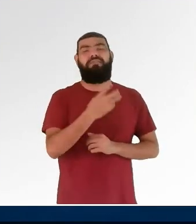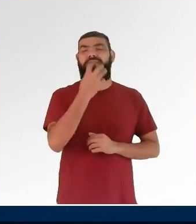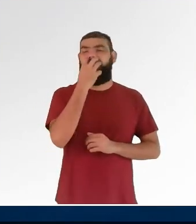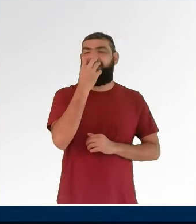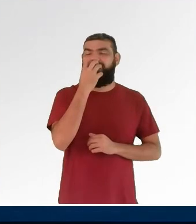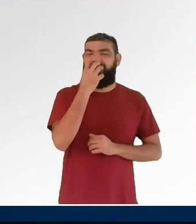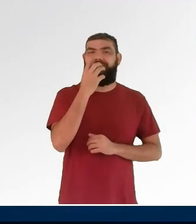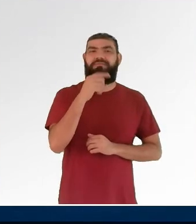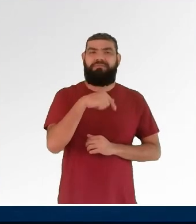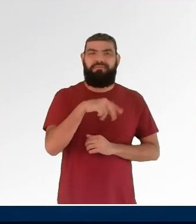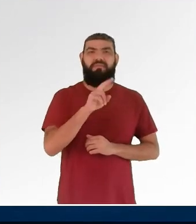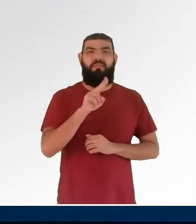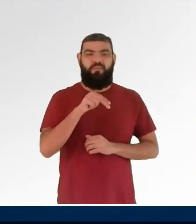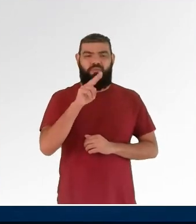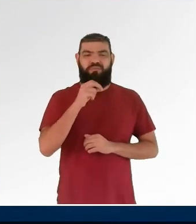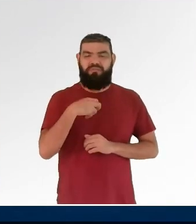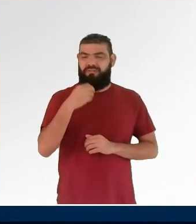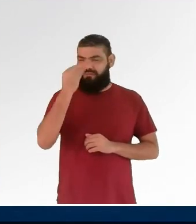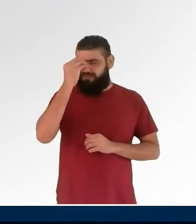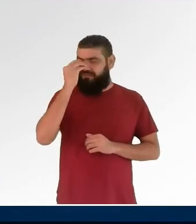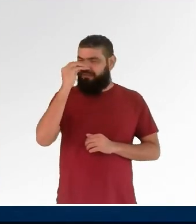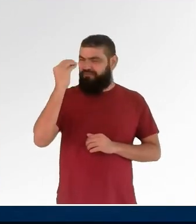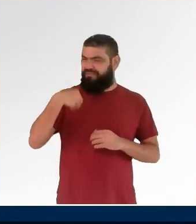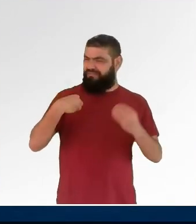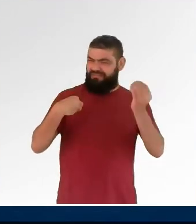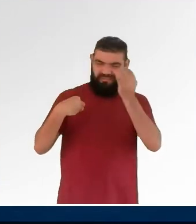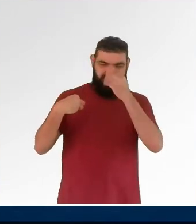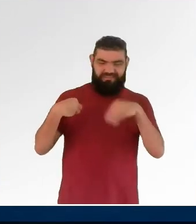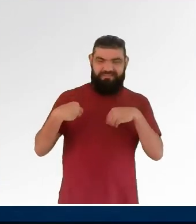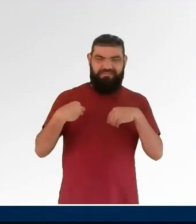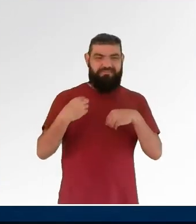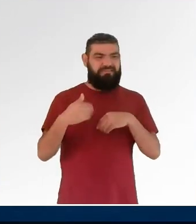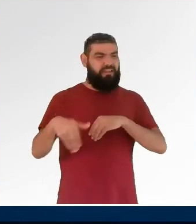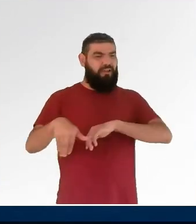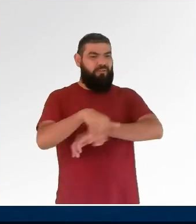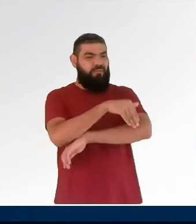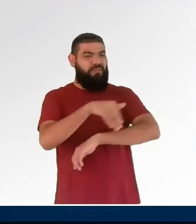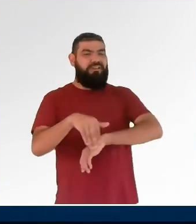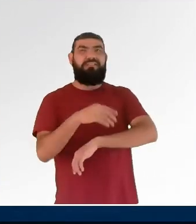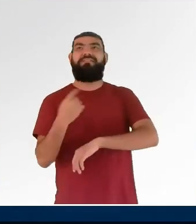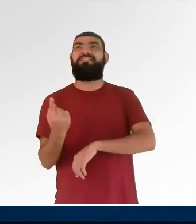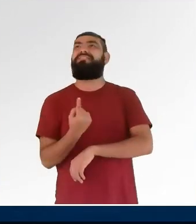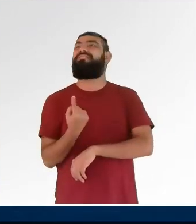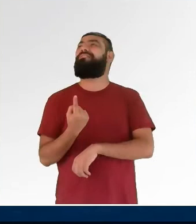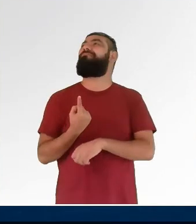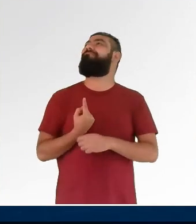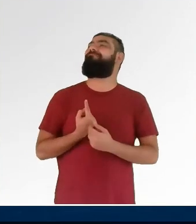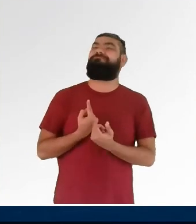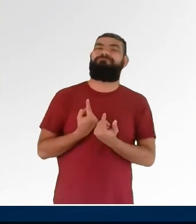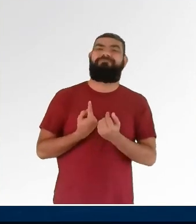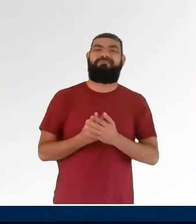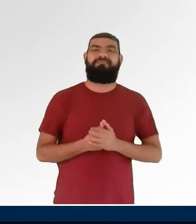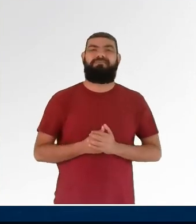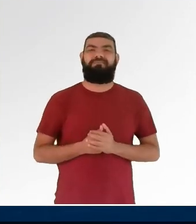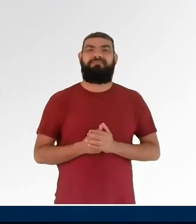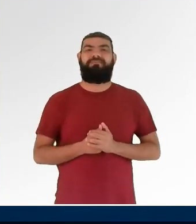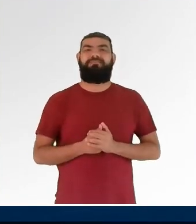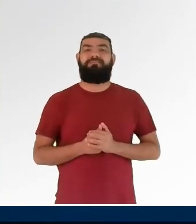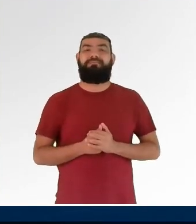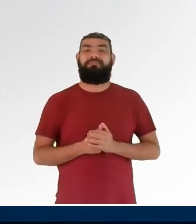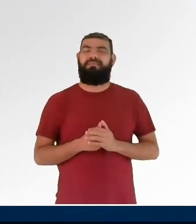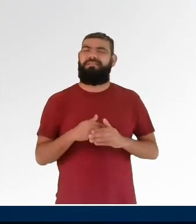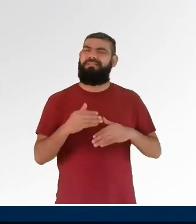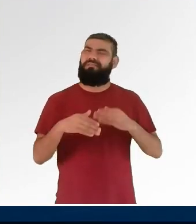se vê abandonado nas ruas. Fica lá sozinho nas ruas. Até que então, fica